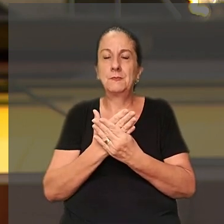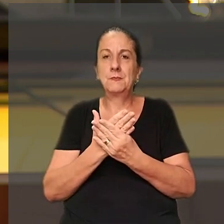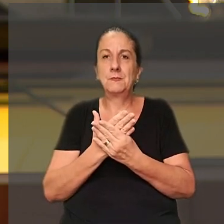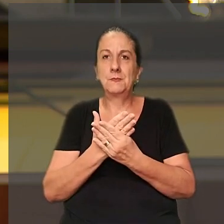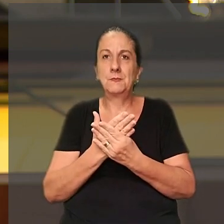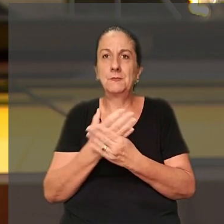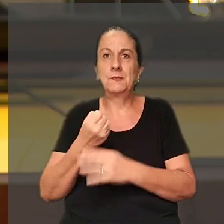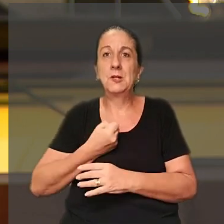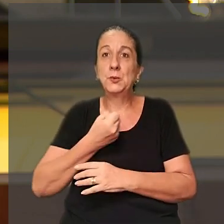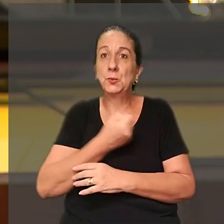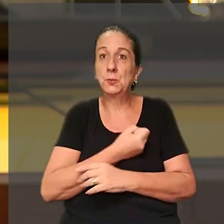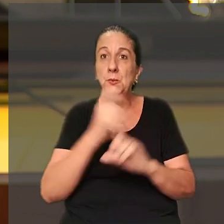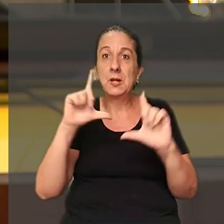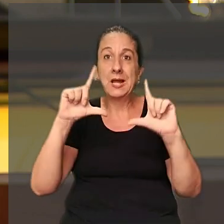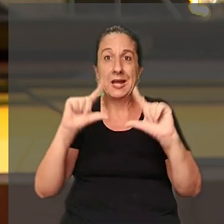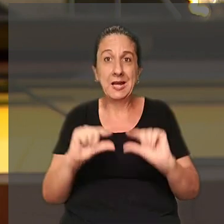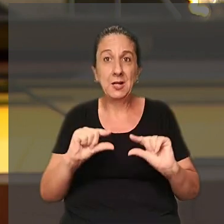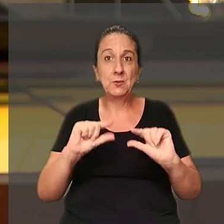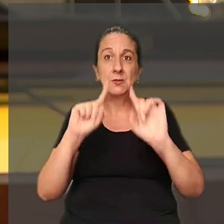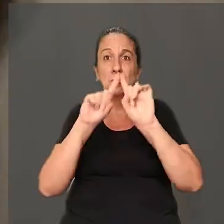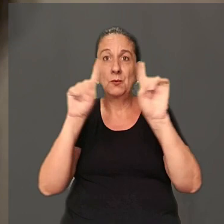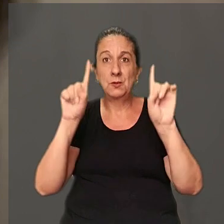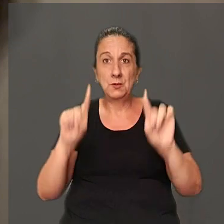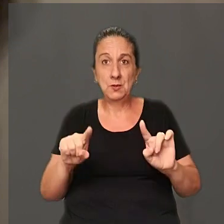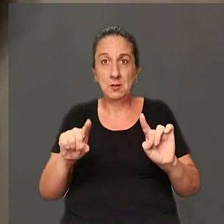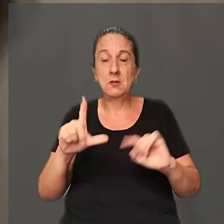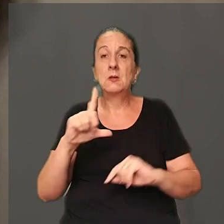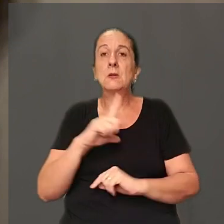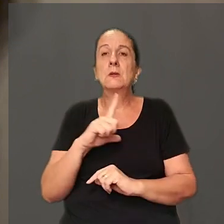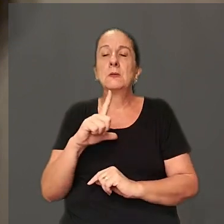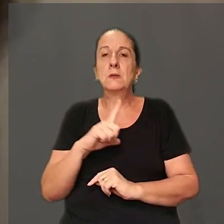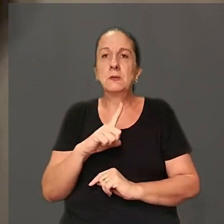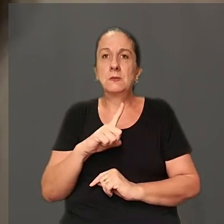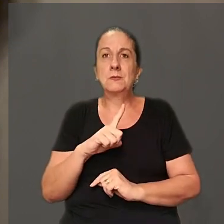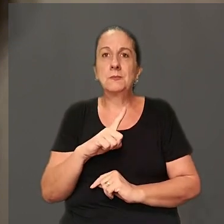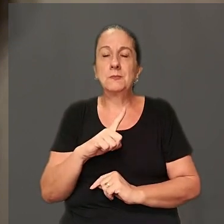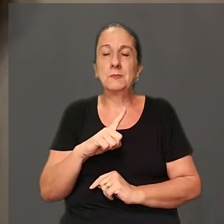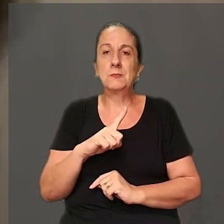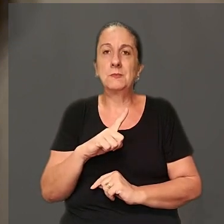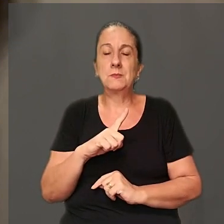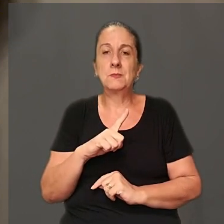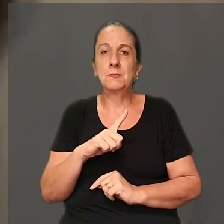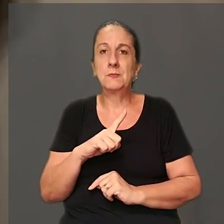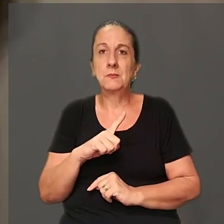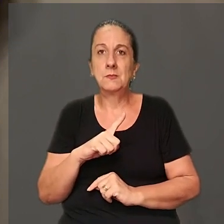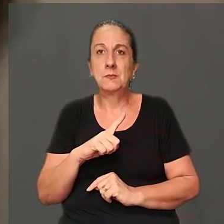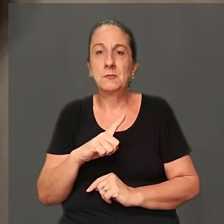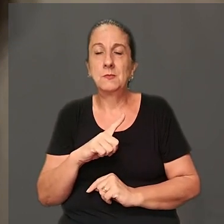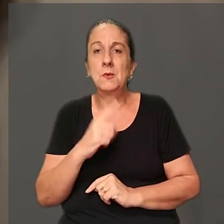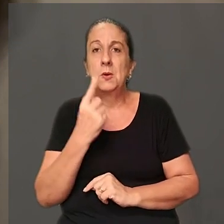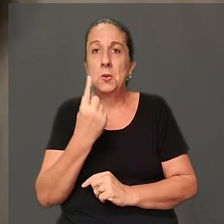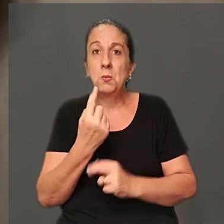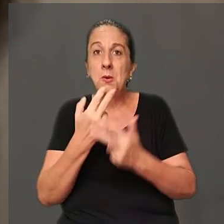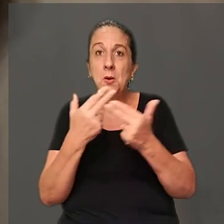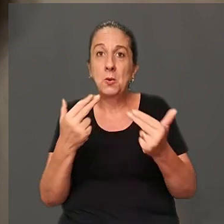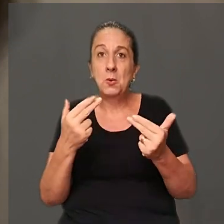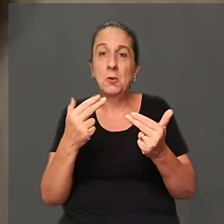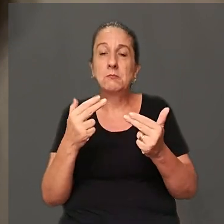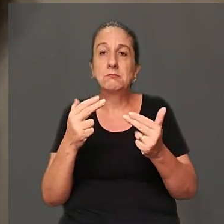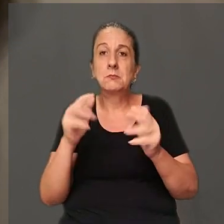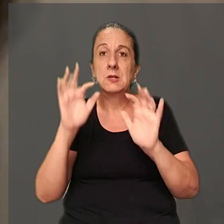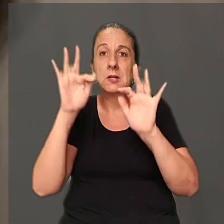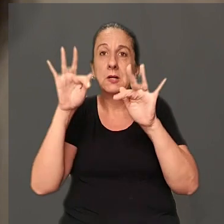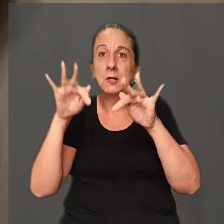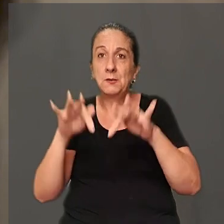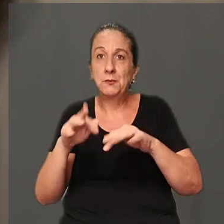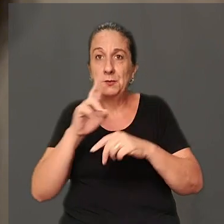e um número reduzido de servidores. Nós tínhamos a questão da extinção da